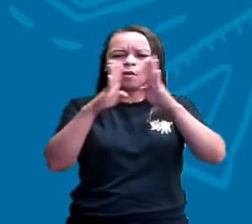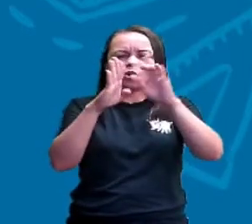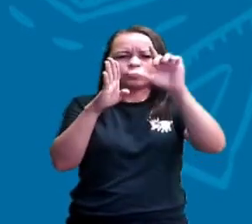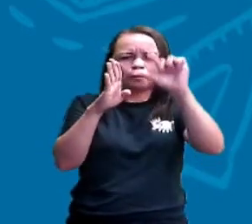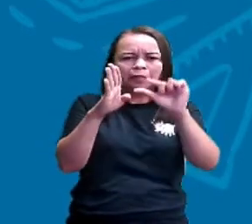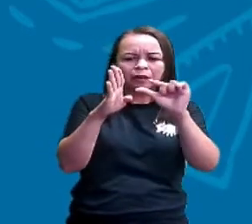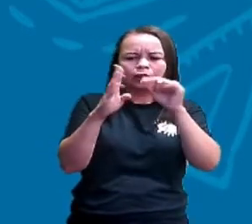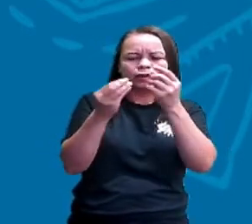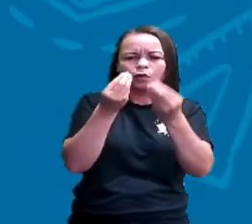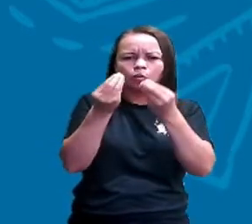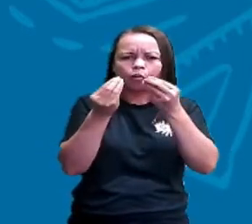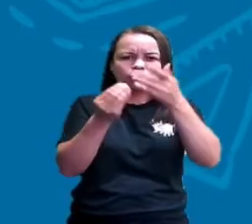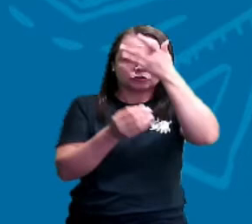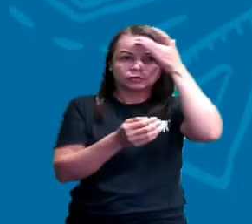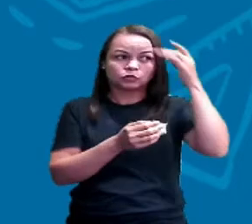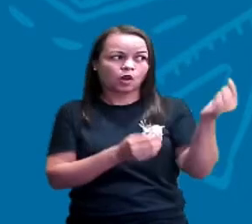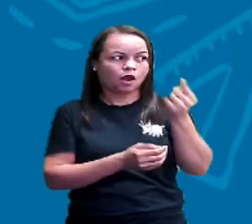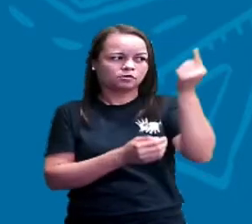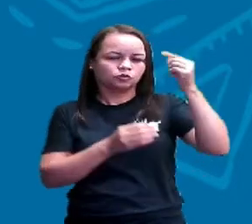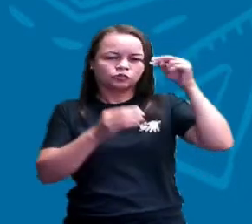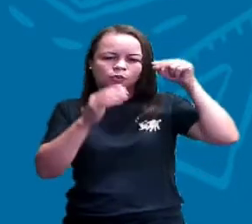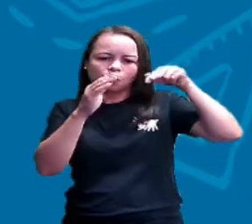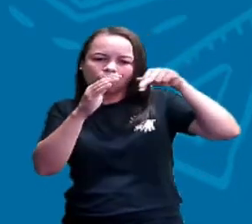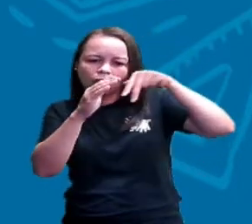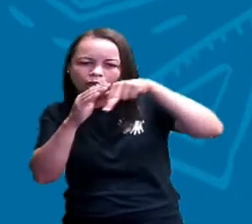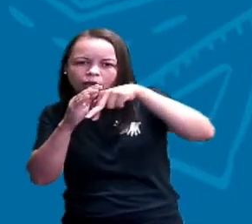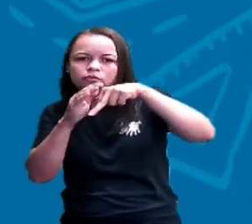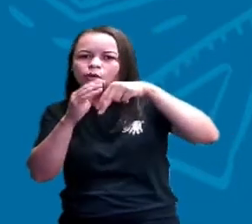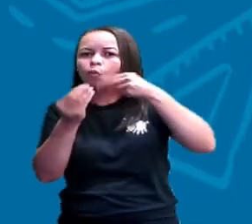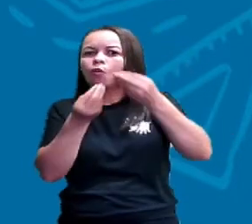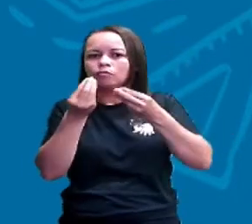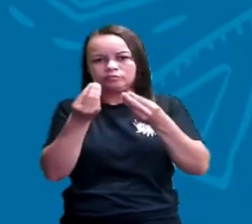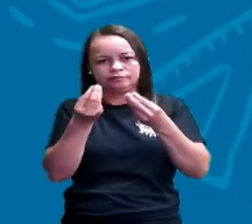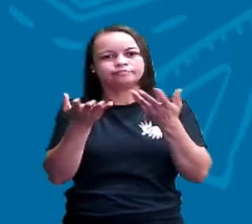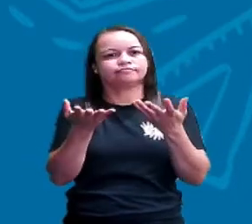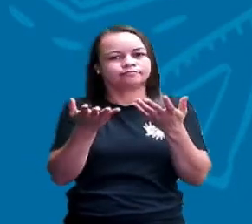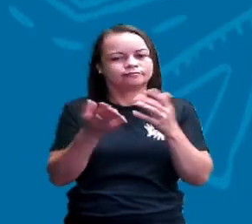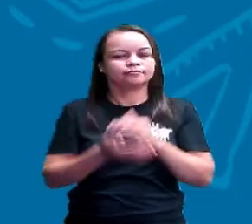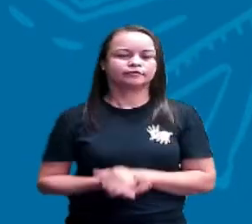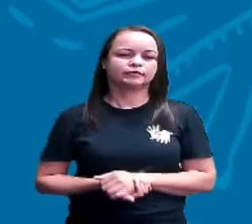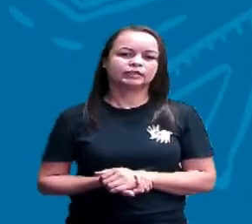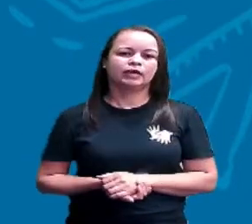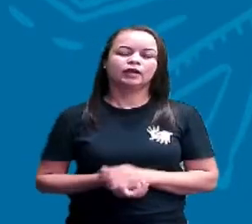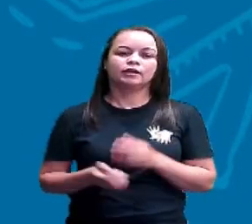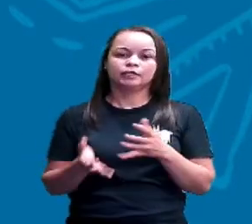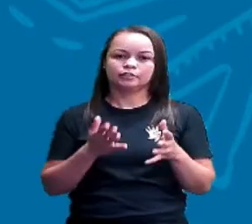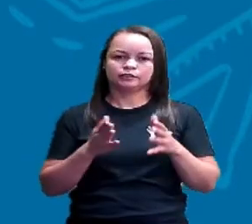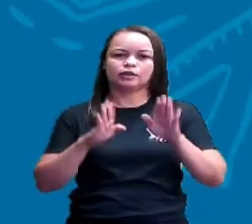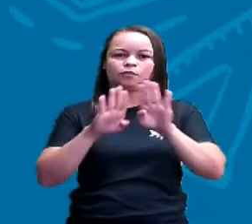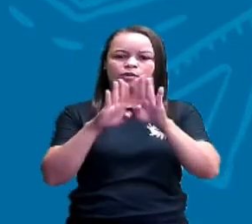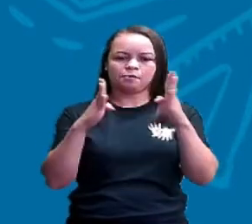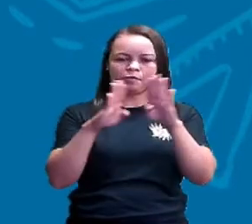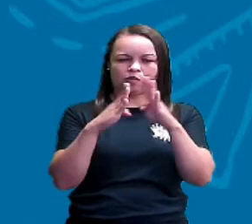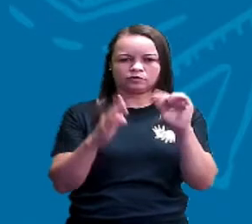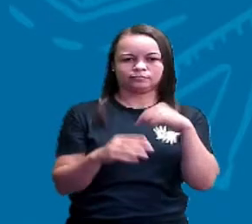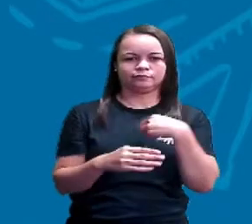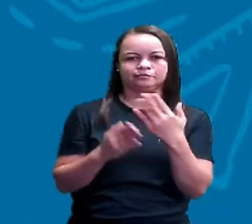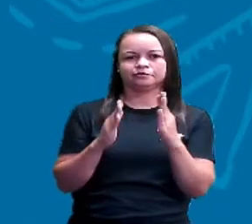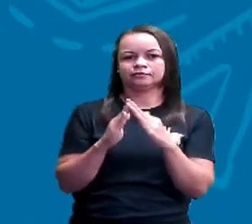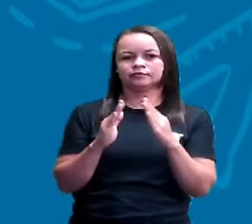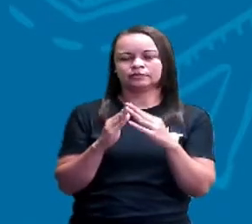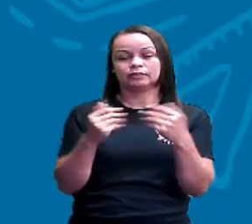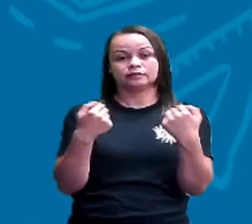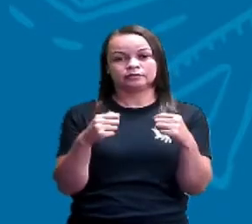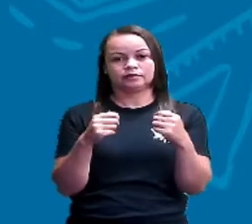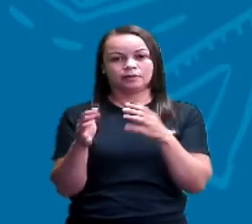na porta, porque a porta seria, ó, bem baixinha. Então, a porta da nossa casa, ela